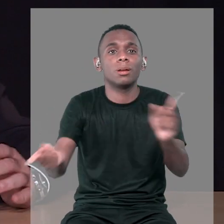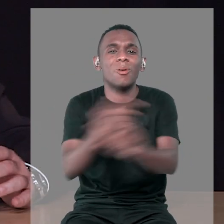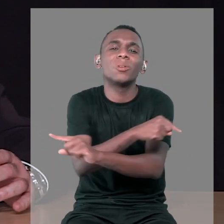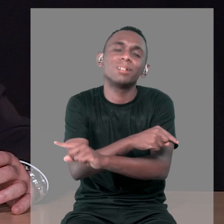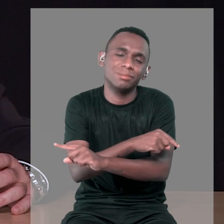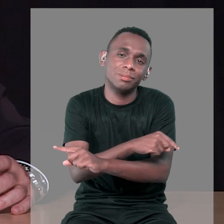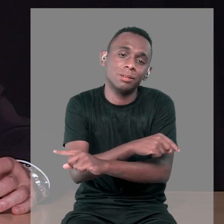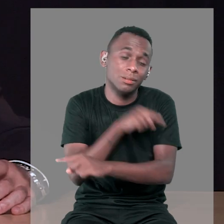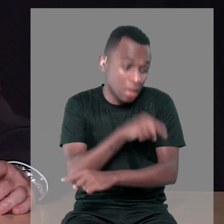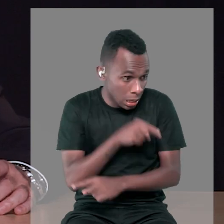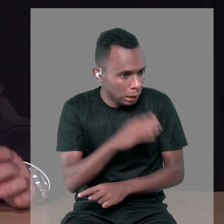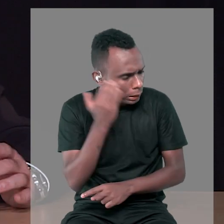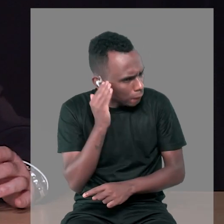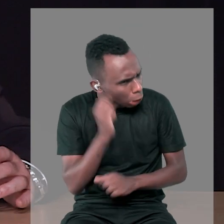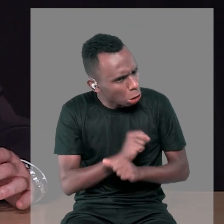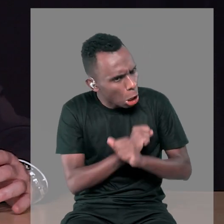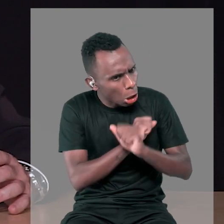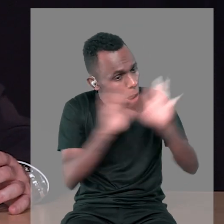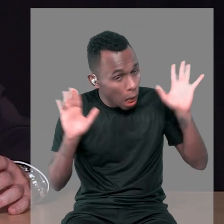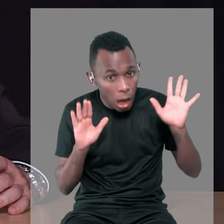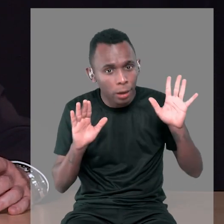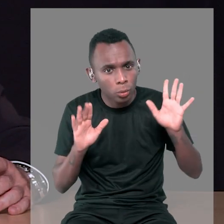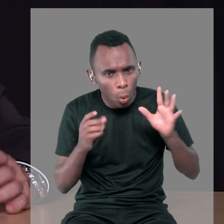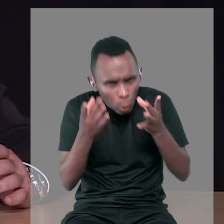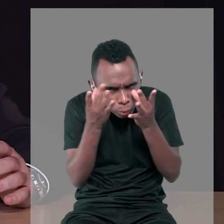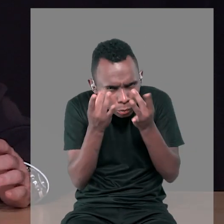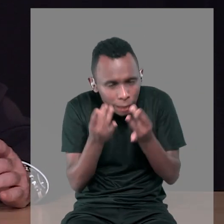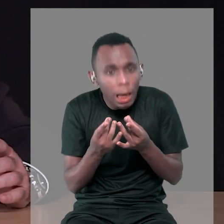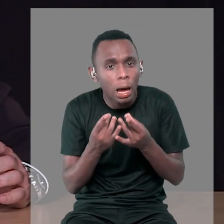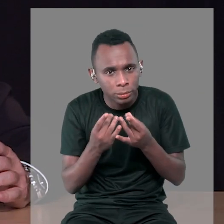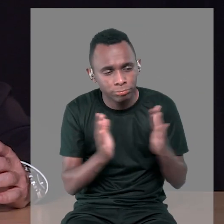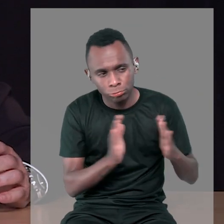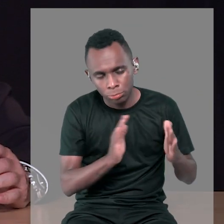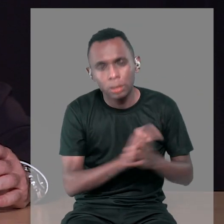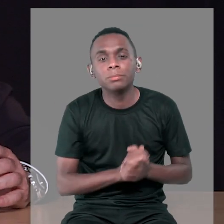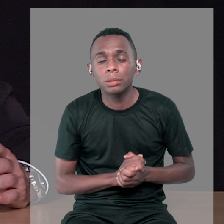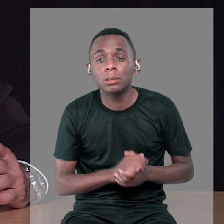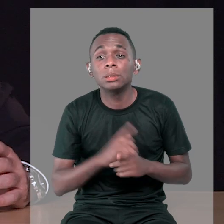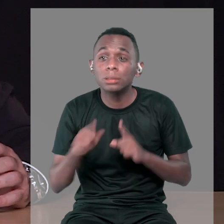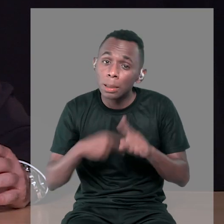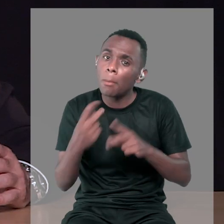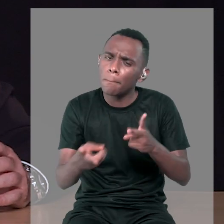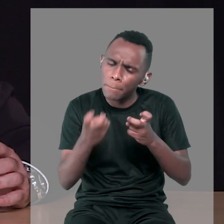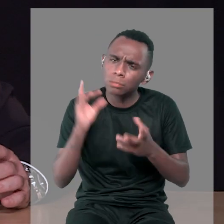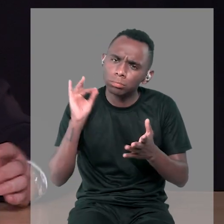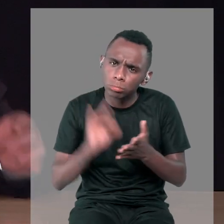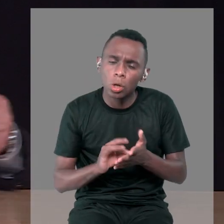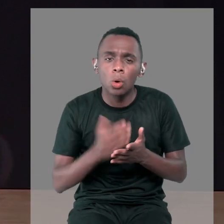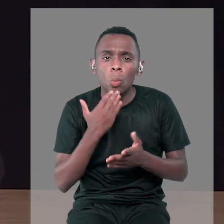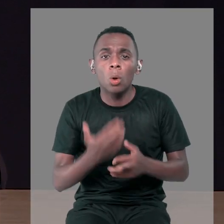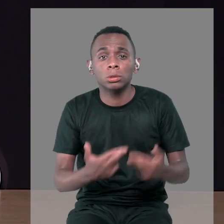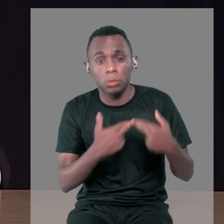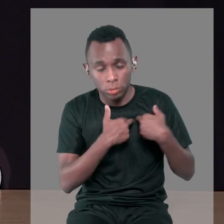primeiro Maquiavel compreendia perfeitamente o estado da arte técnica do seu tempo. E depois soube ver, sim, o papel da artilharia. O que ele